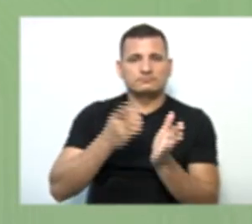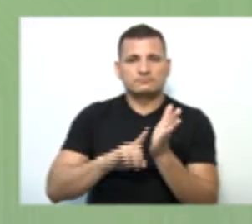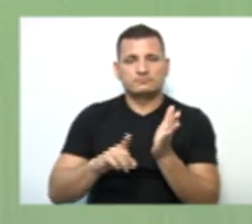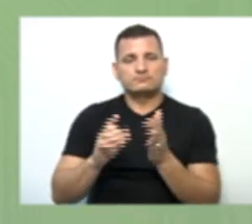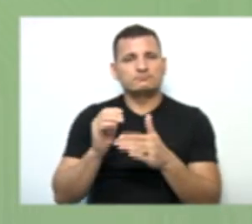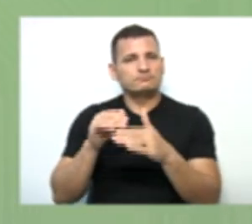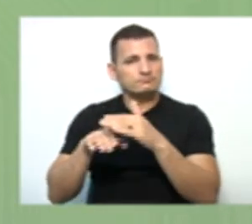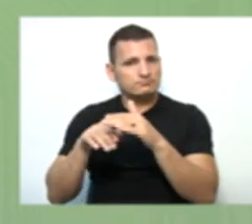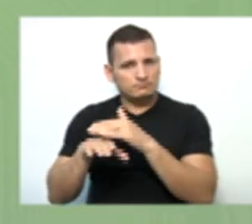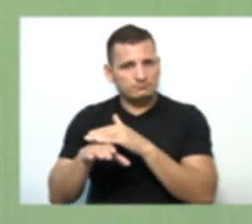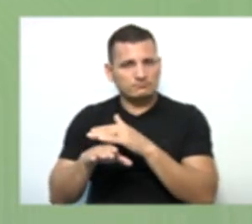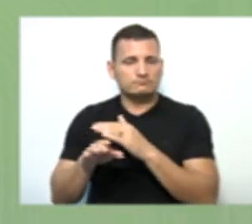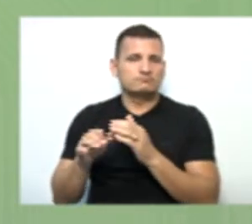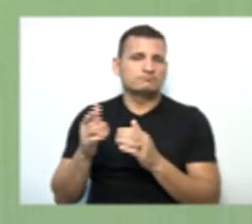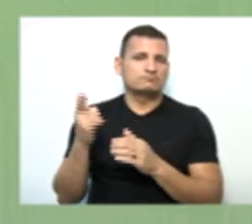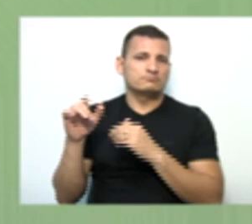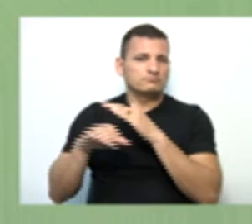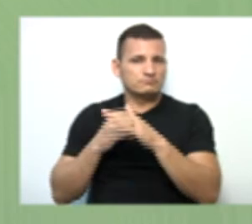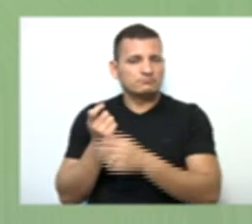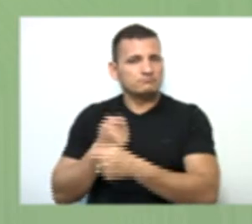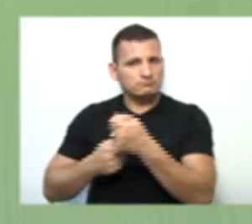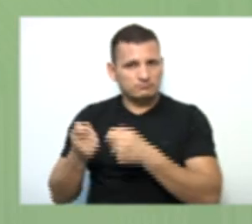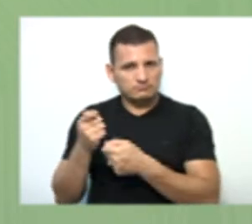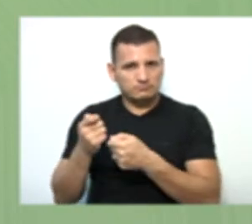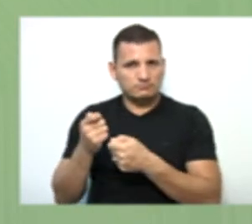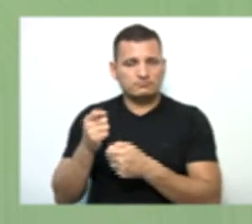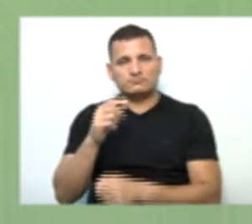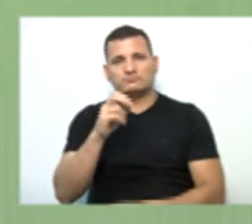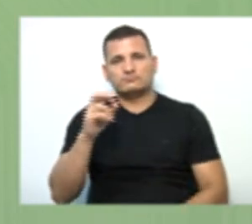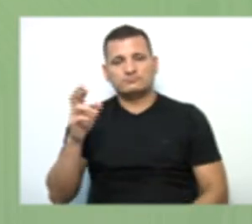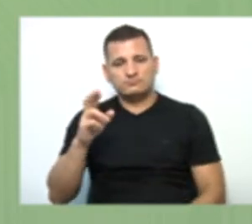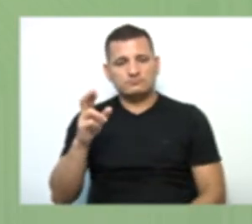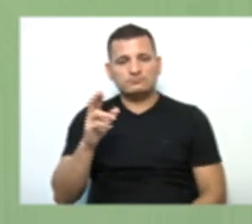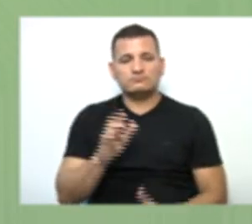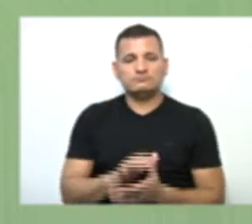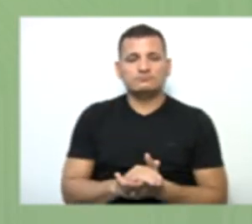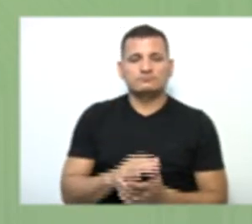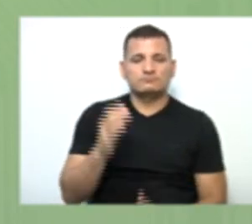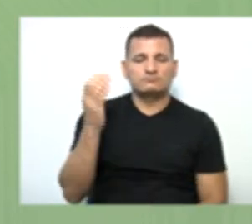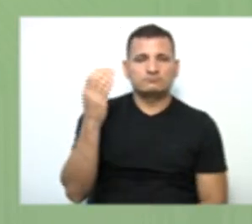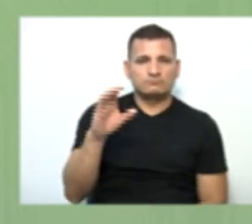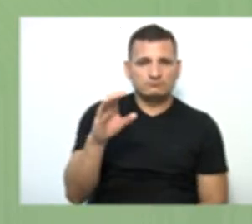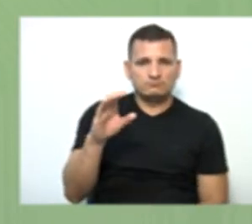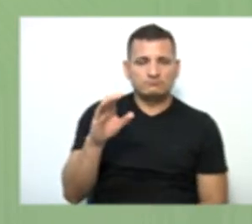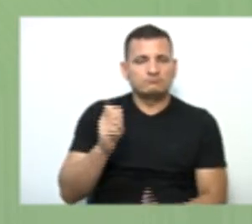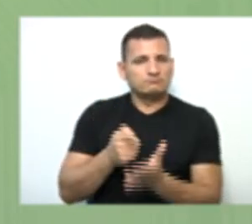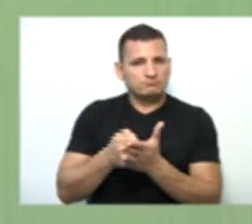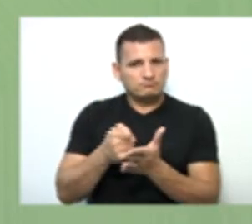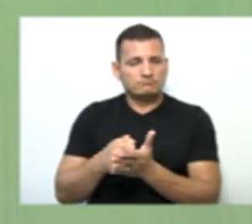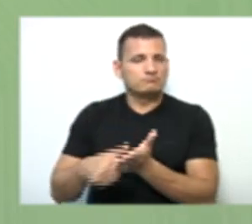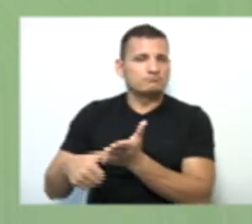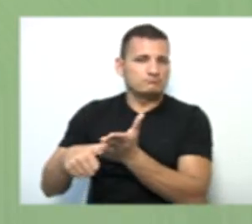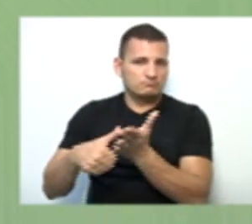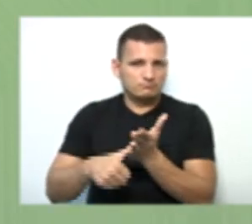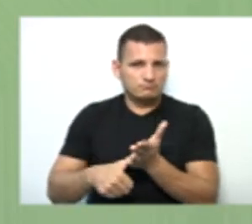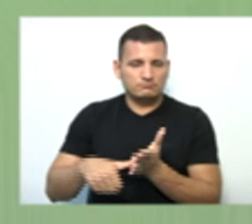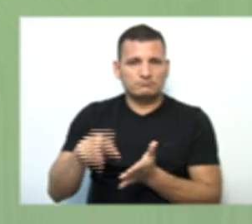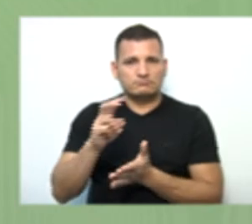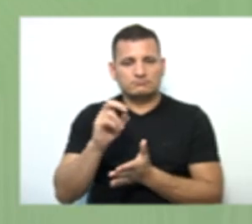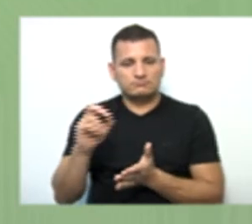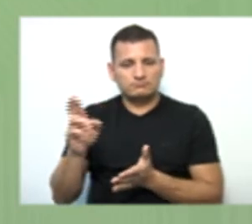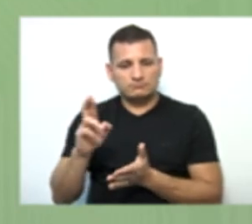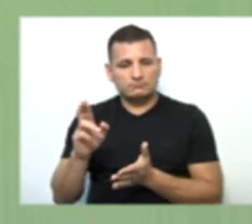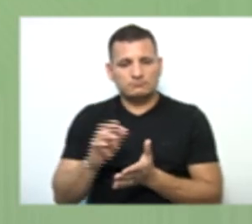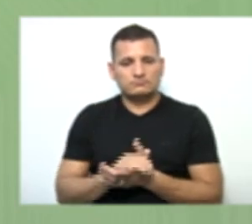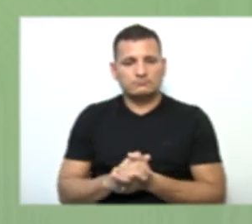com terceiro, R$ 500. Crédito, obrigação com cooperados, R$ 500.